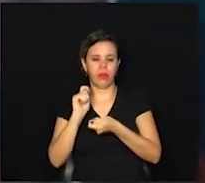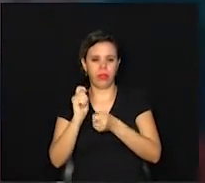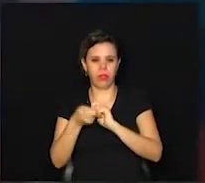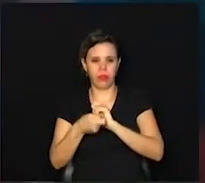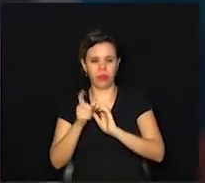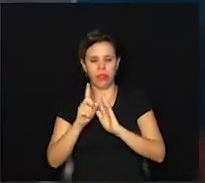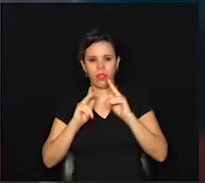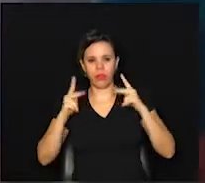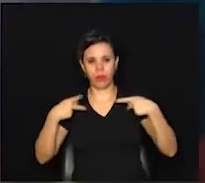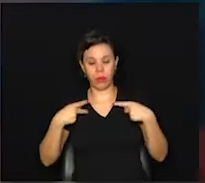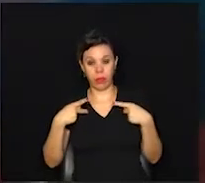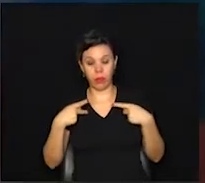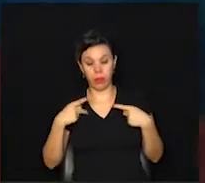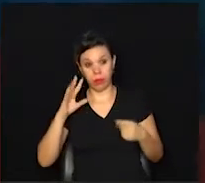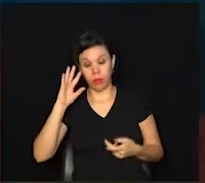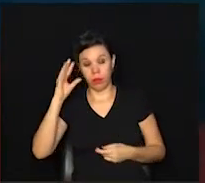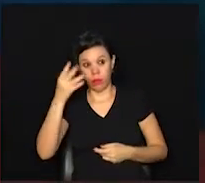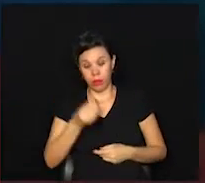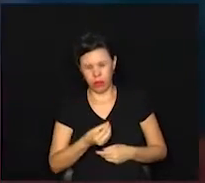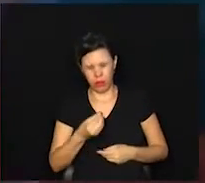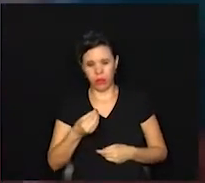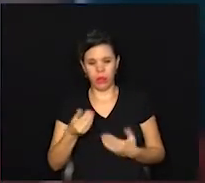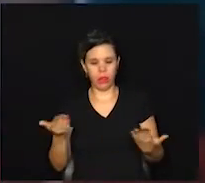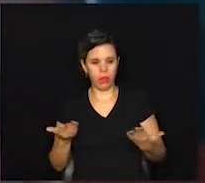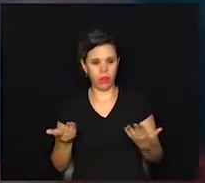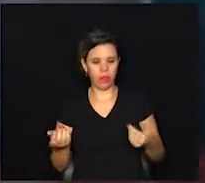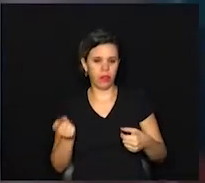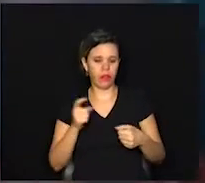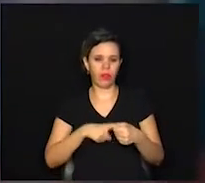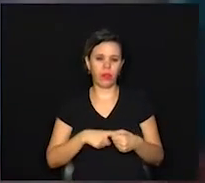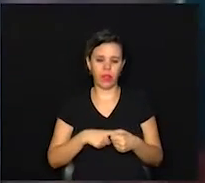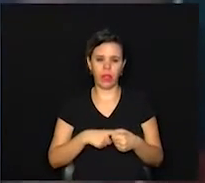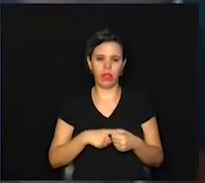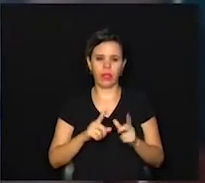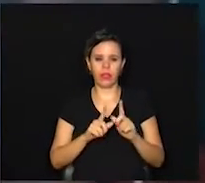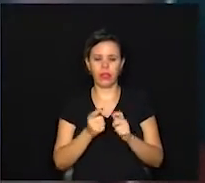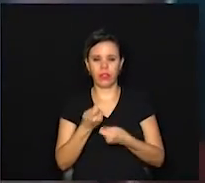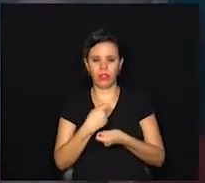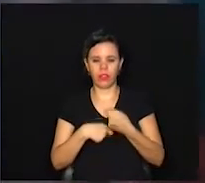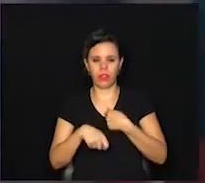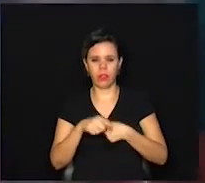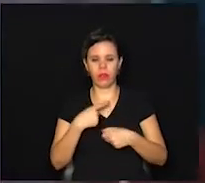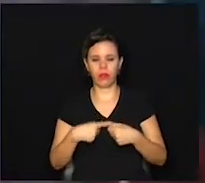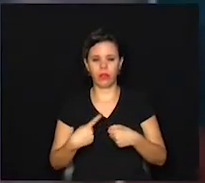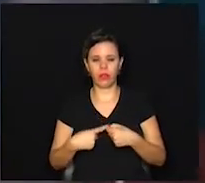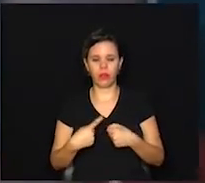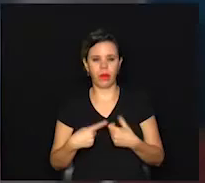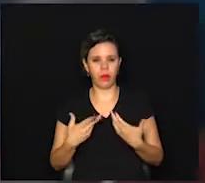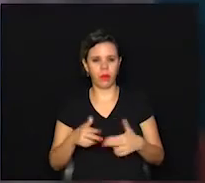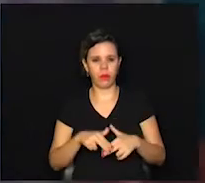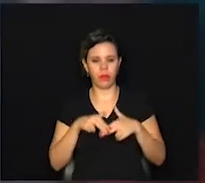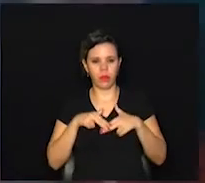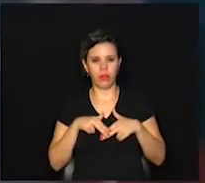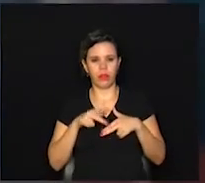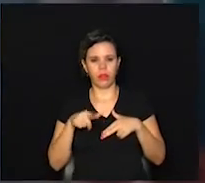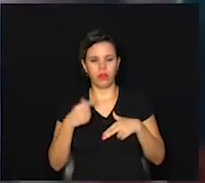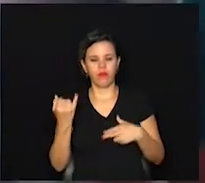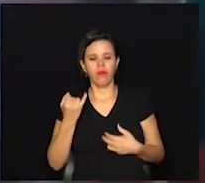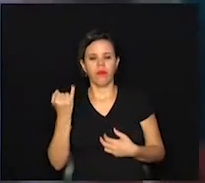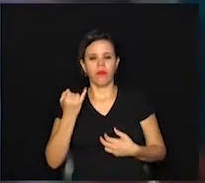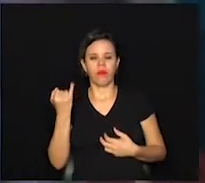Humanos. Nós entendemos que isso tem que ser retomado agora, com a gestão municipal. Por isso, mais do que nunca, é